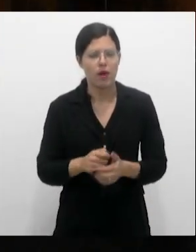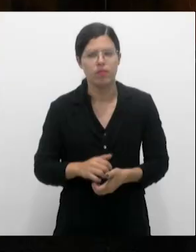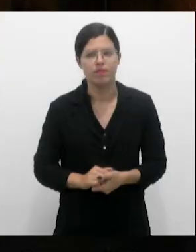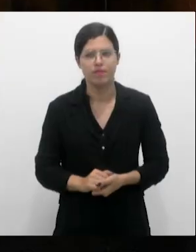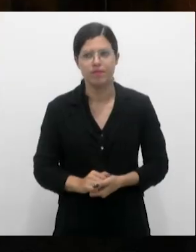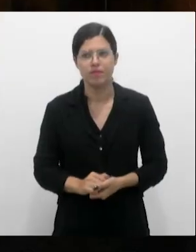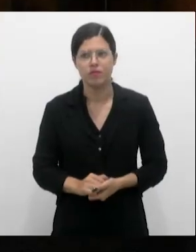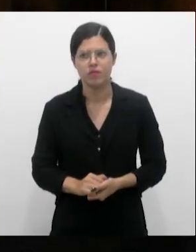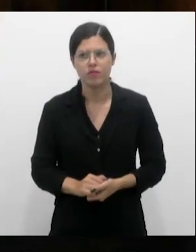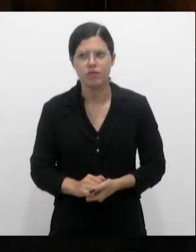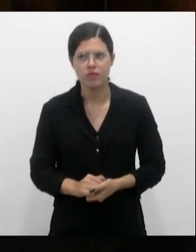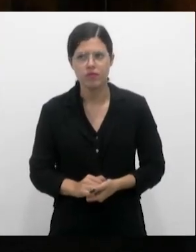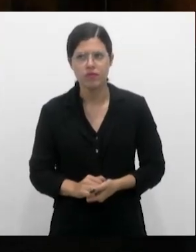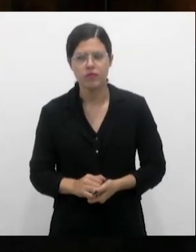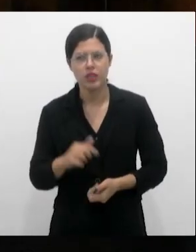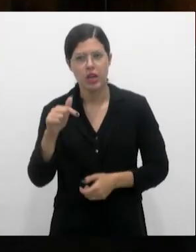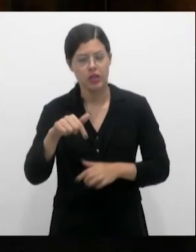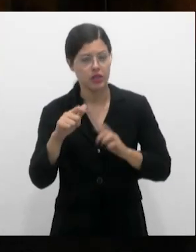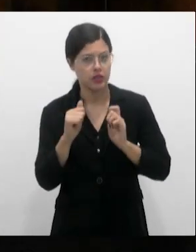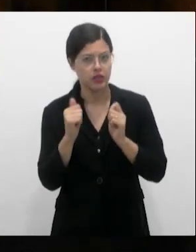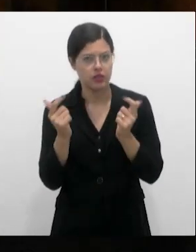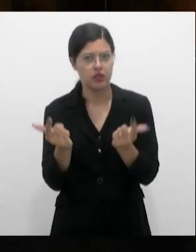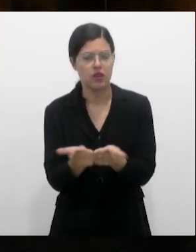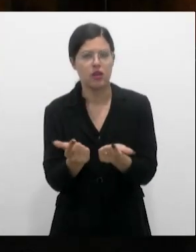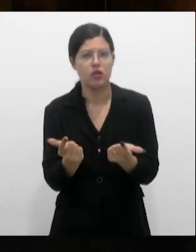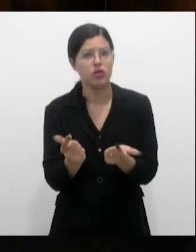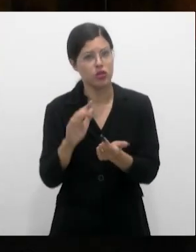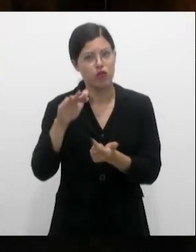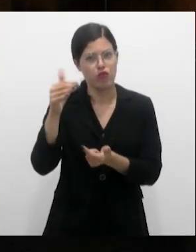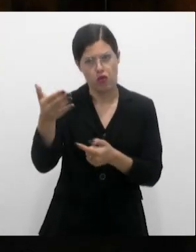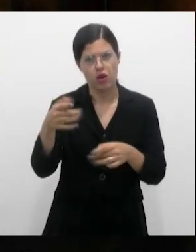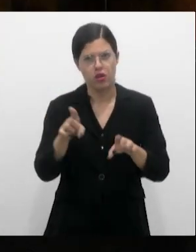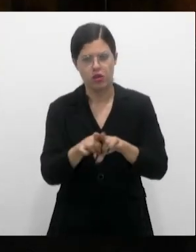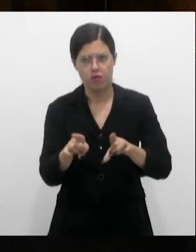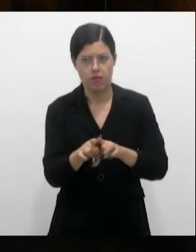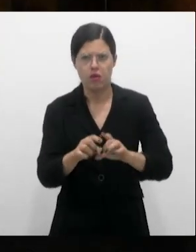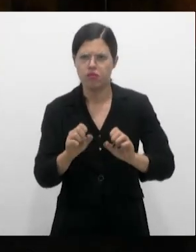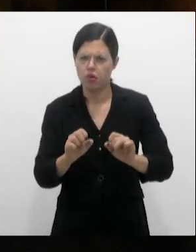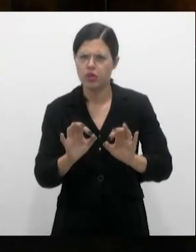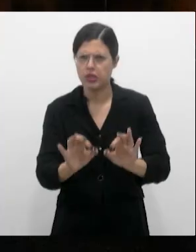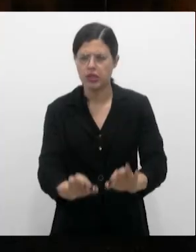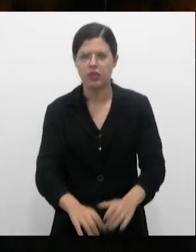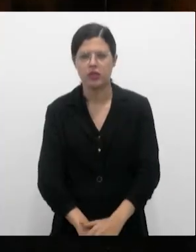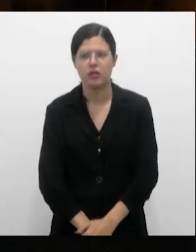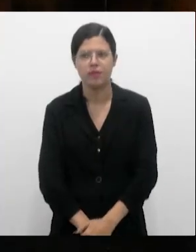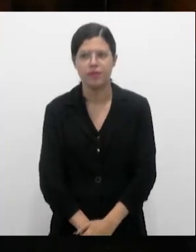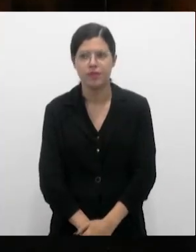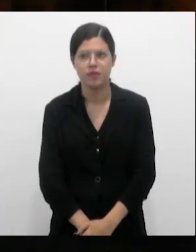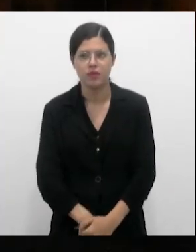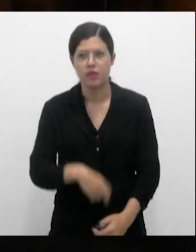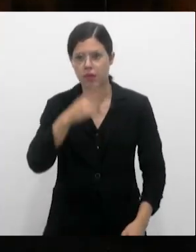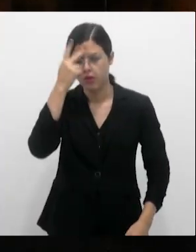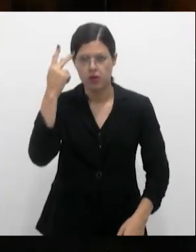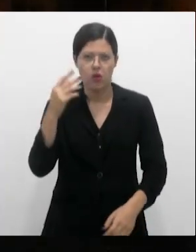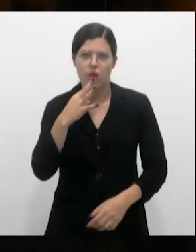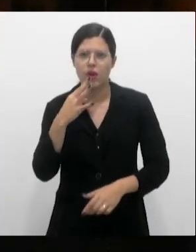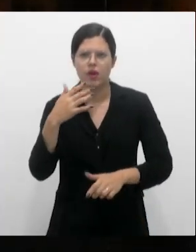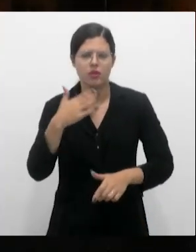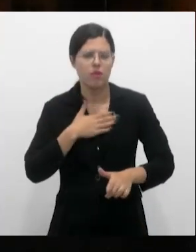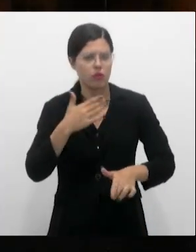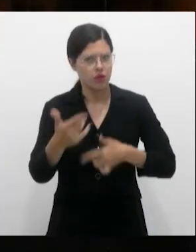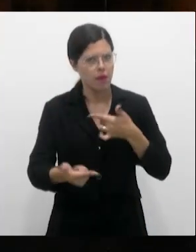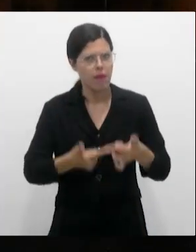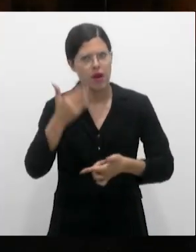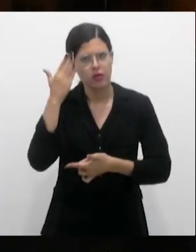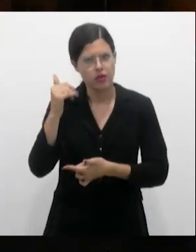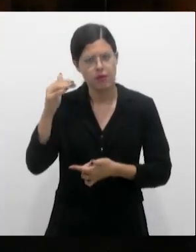dentro desta casa e fora. Pode ter certeza que quem conhece o meu trabalho sabe que eu vou